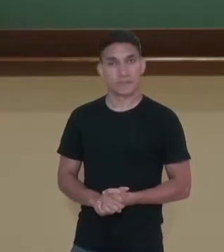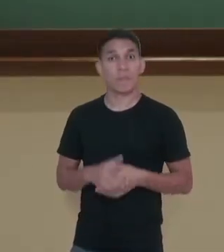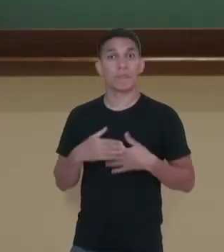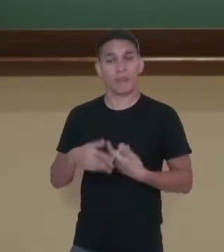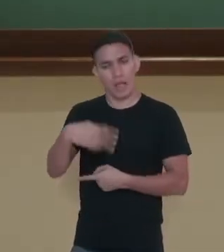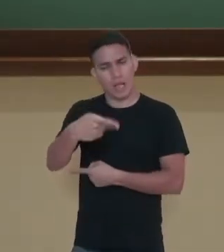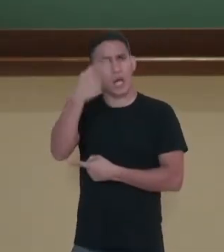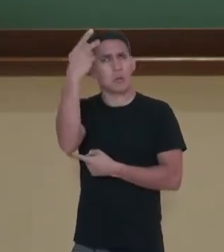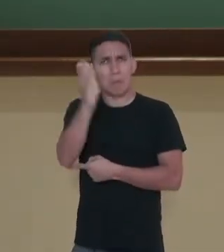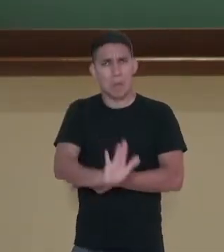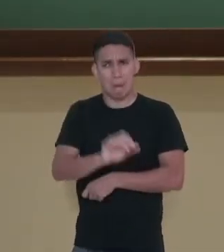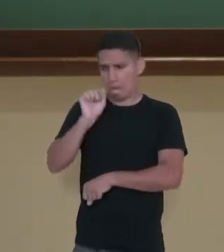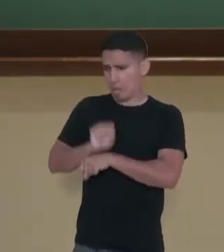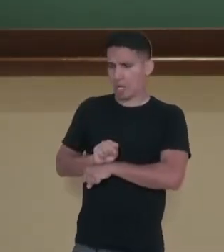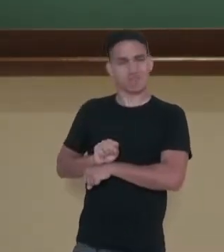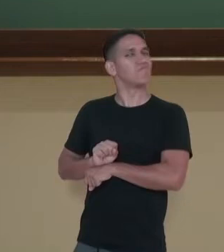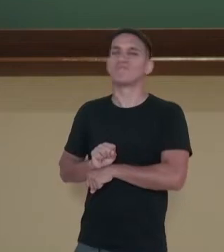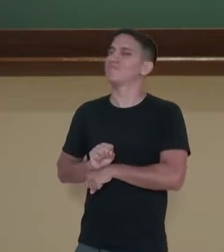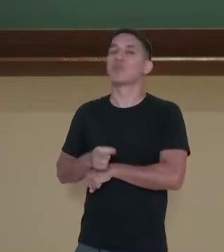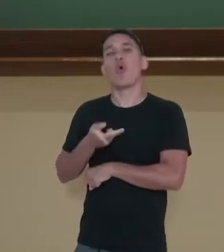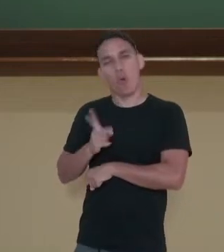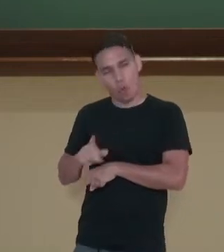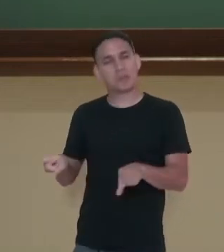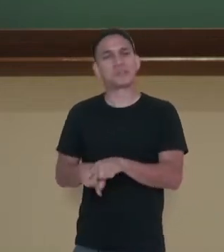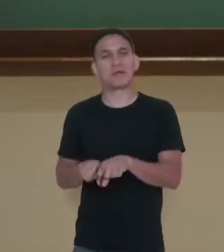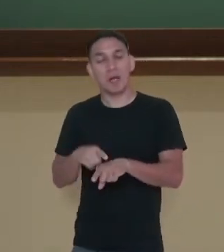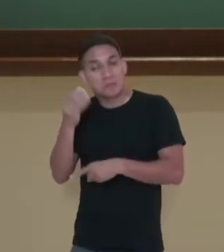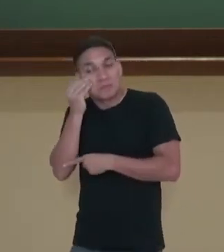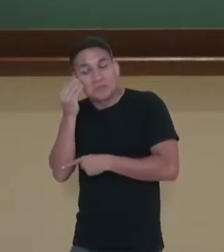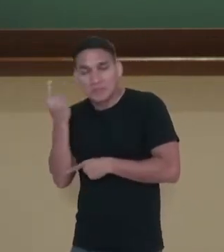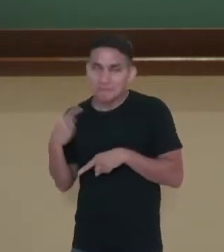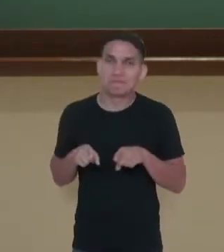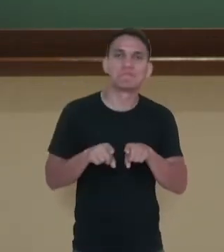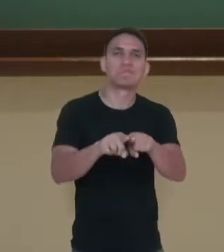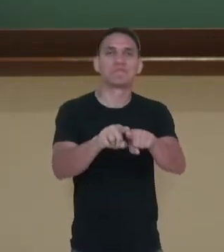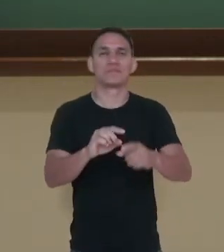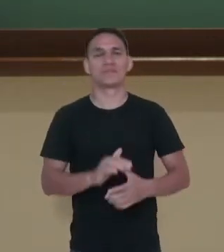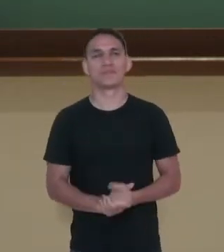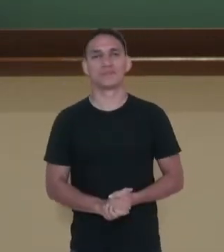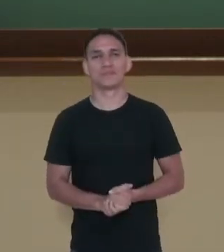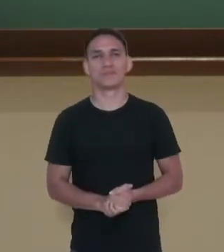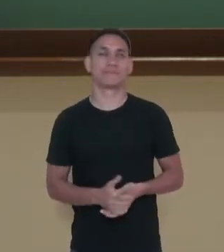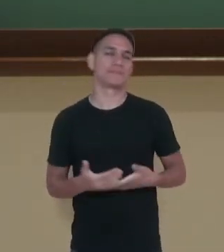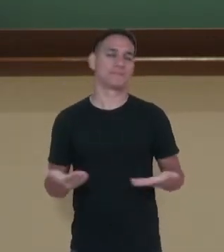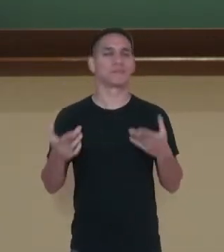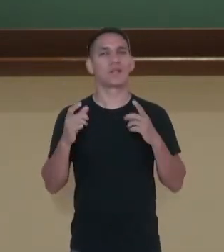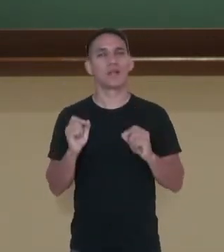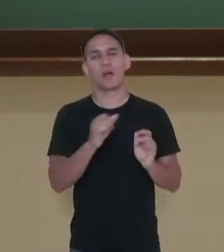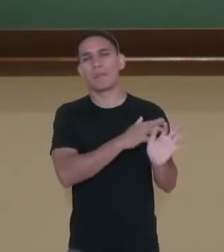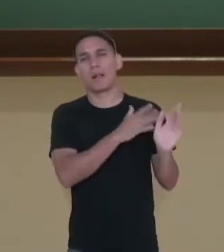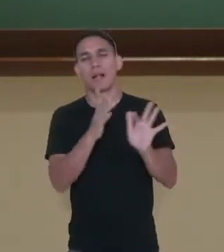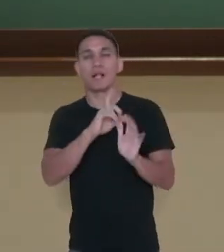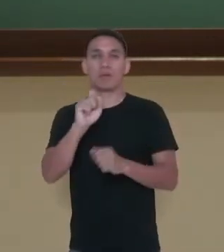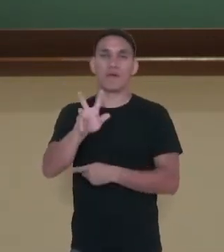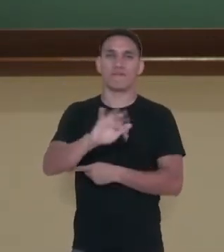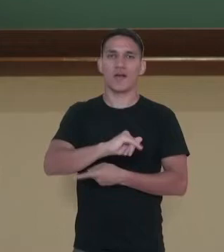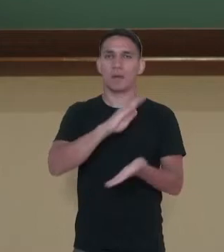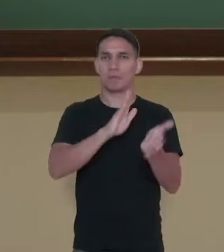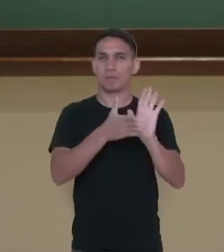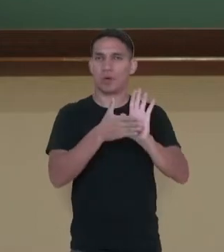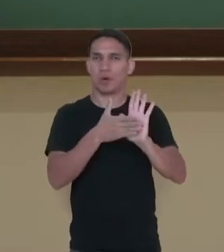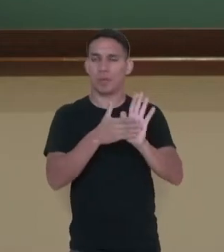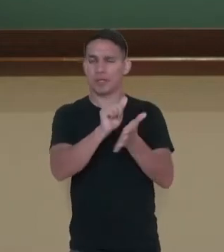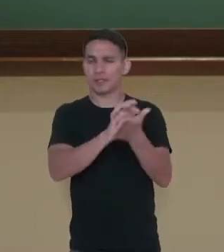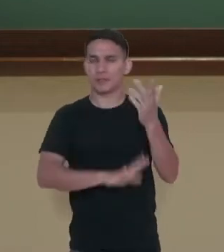não ficou de fora dessa ideia de experimentação musical. Bom, vamos então a uma